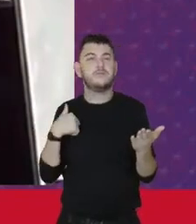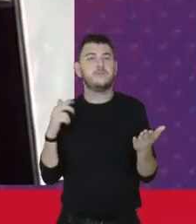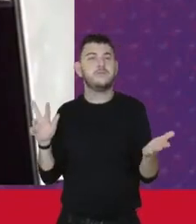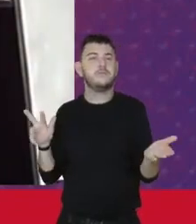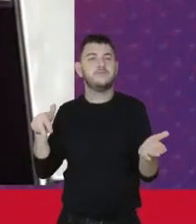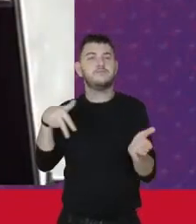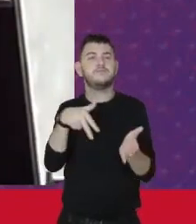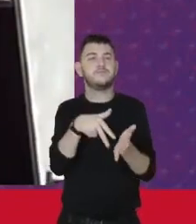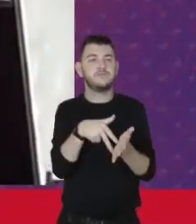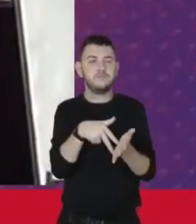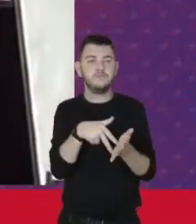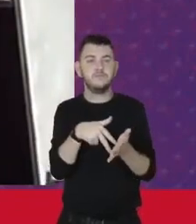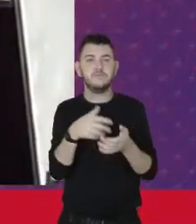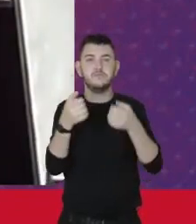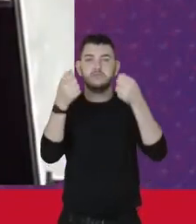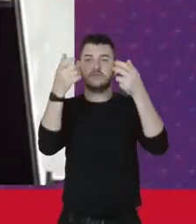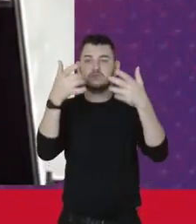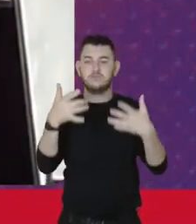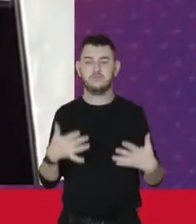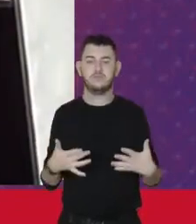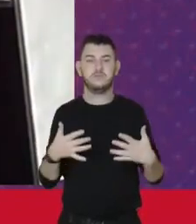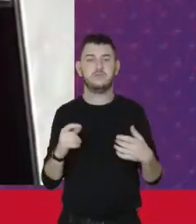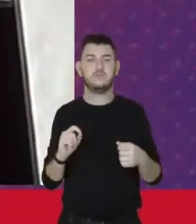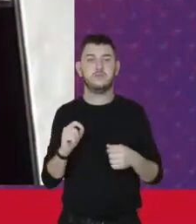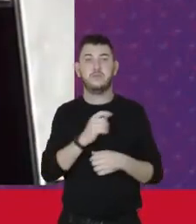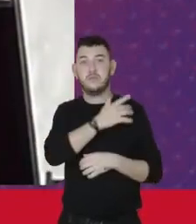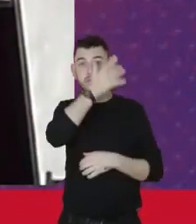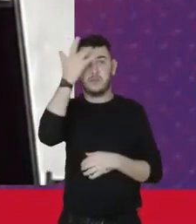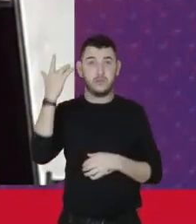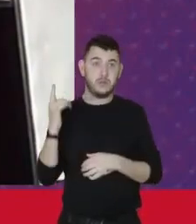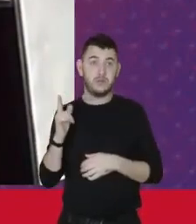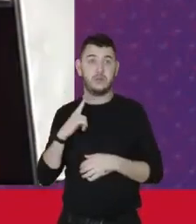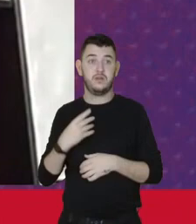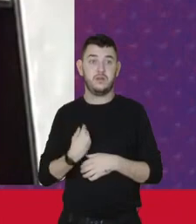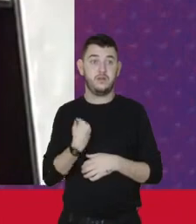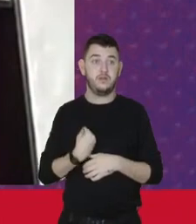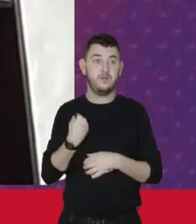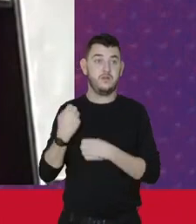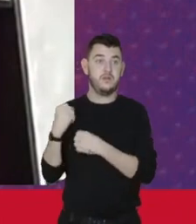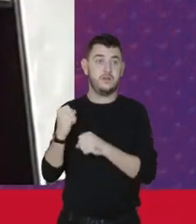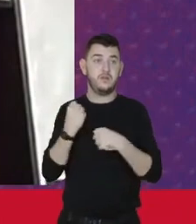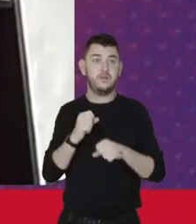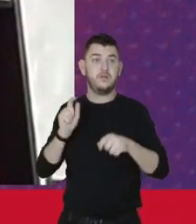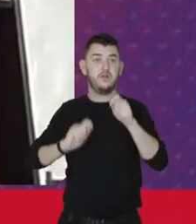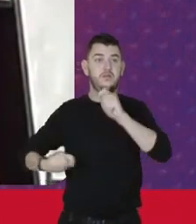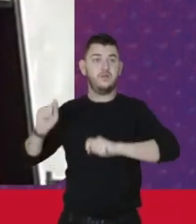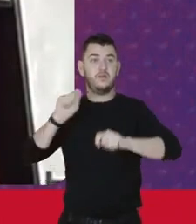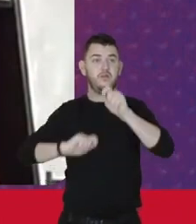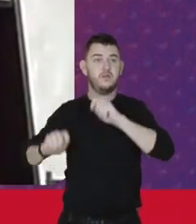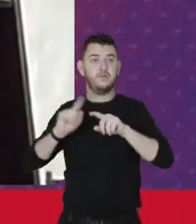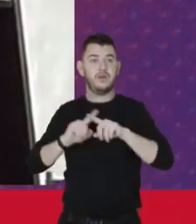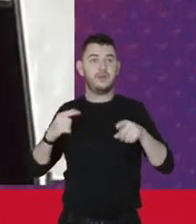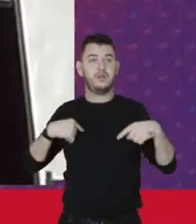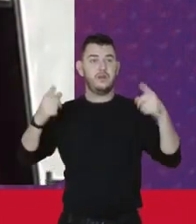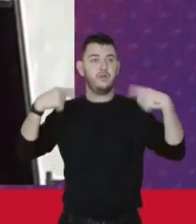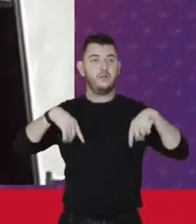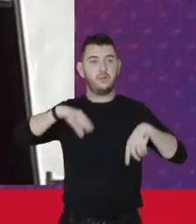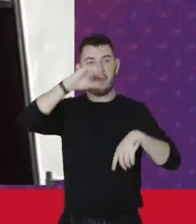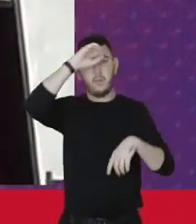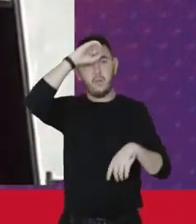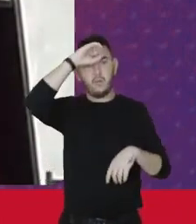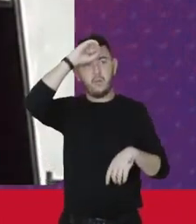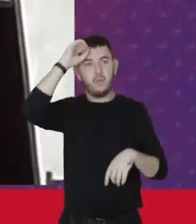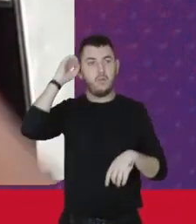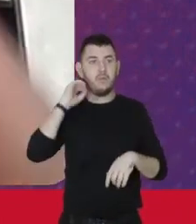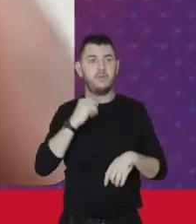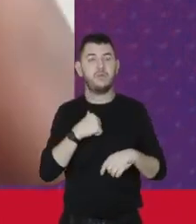momento que foi dito que a vaga era para serviços gerais, mas só que eu não sabia que era para serviços gerais, e